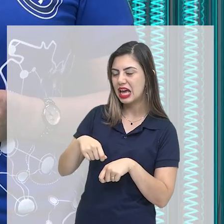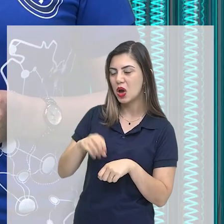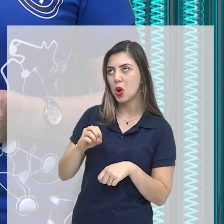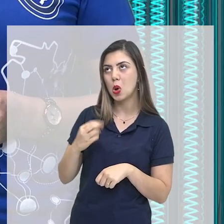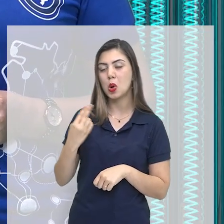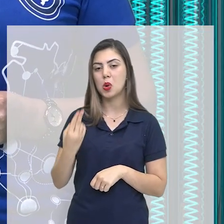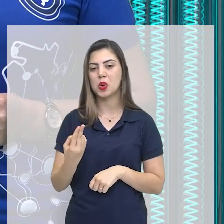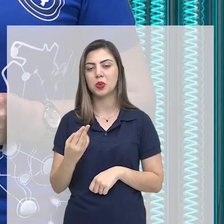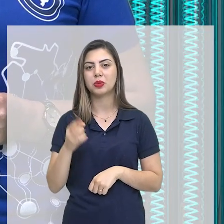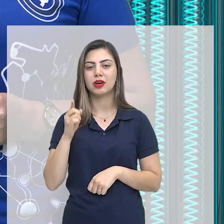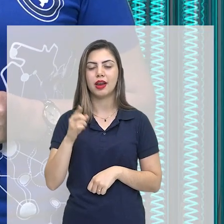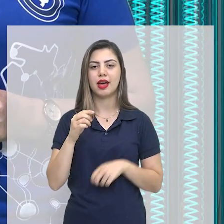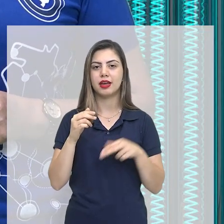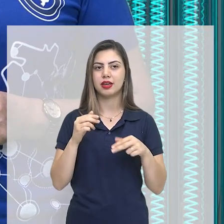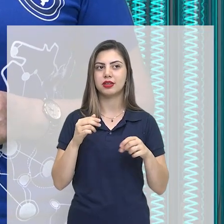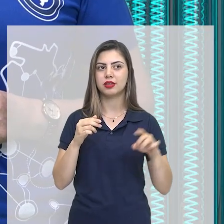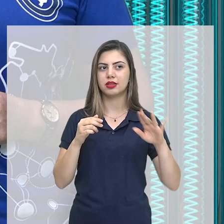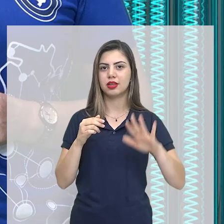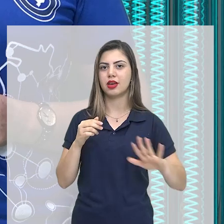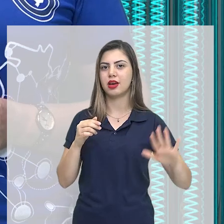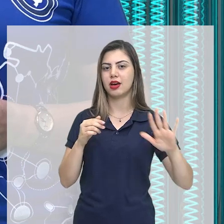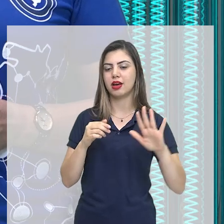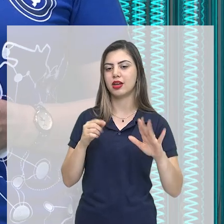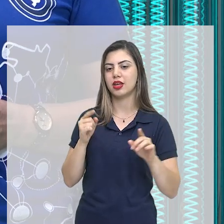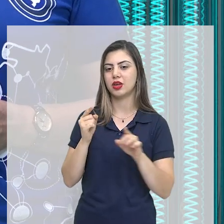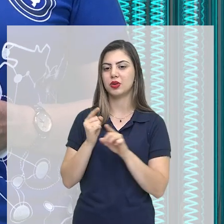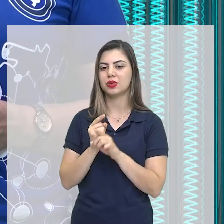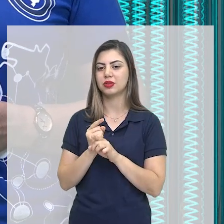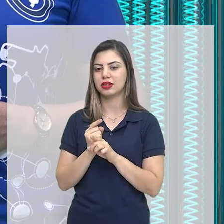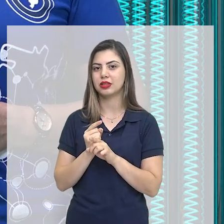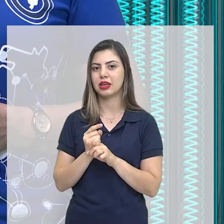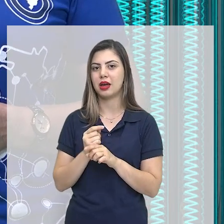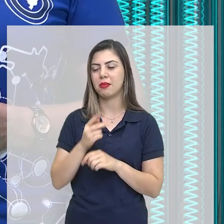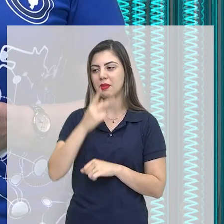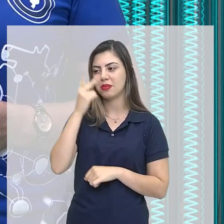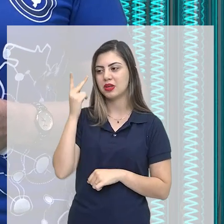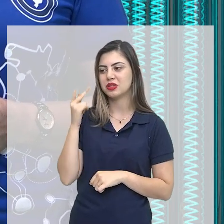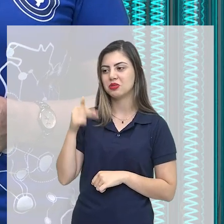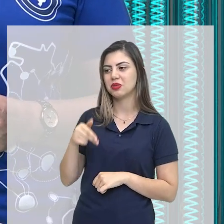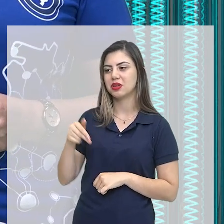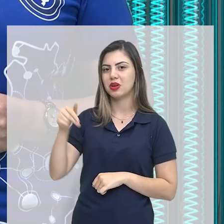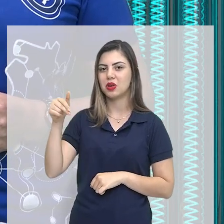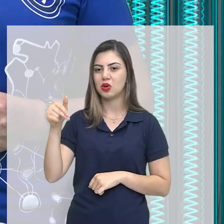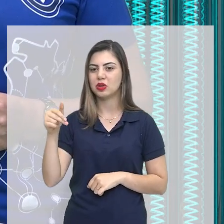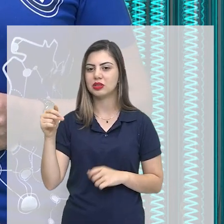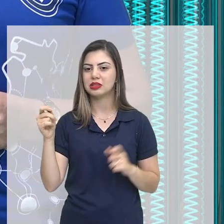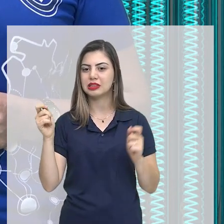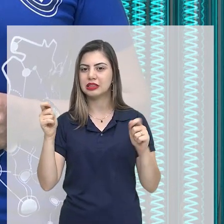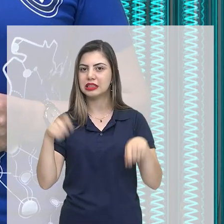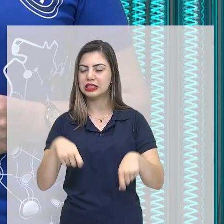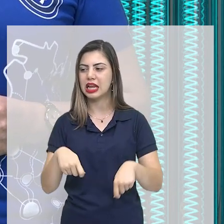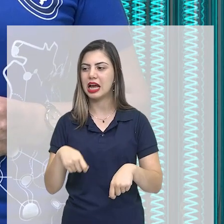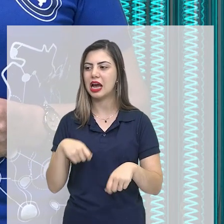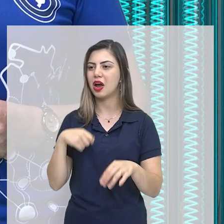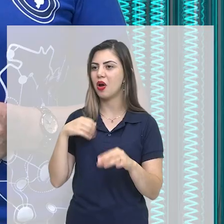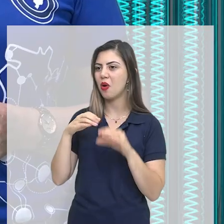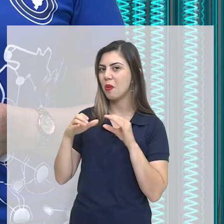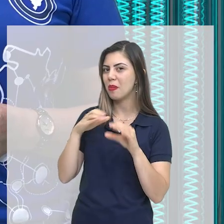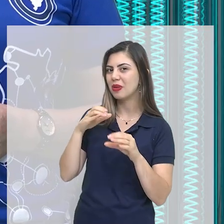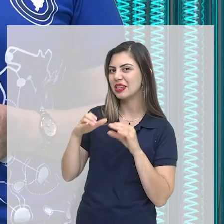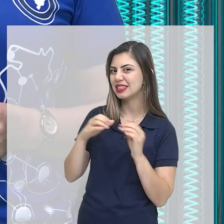Ou o nordestino se encontrar com uma pessoa aqui do norte, nortista, será que eles iriam também se